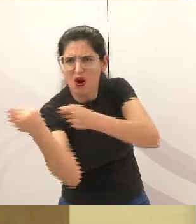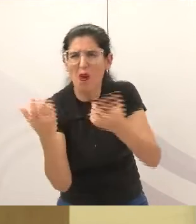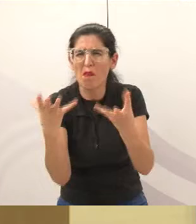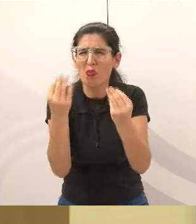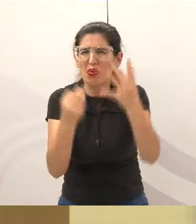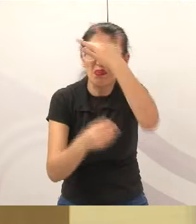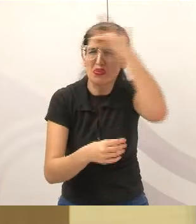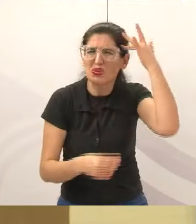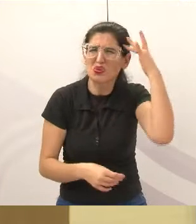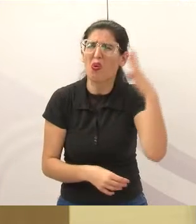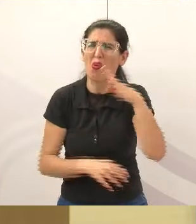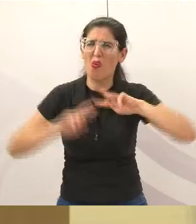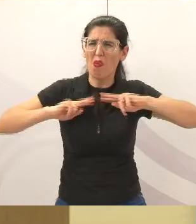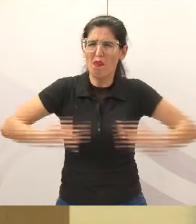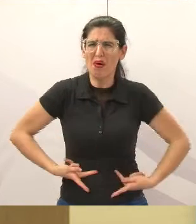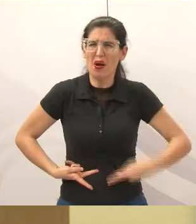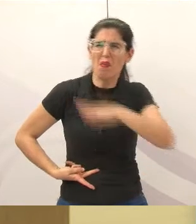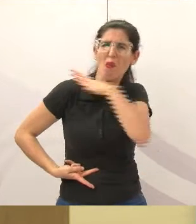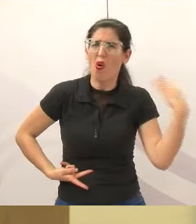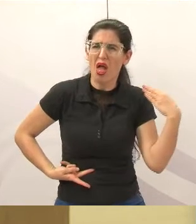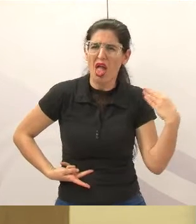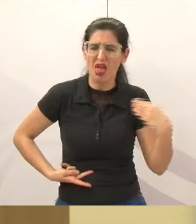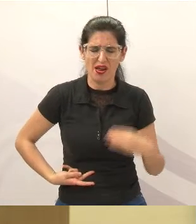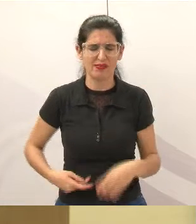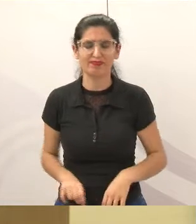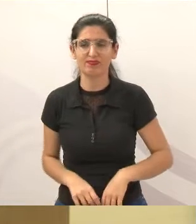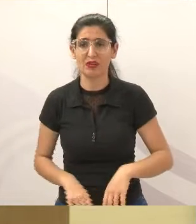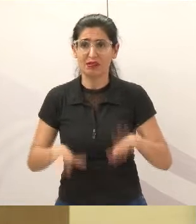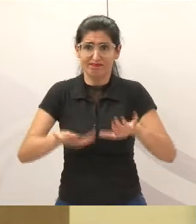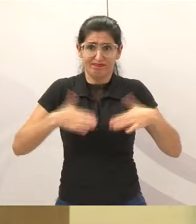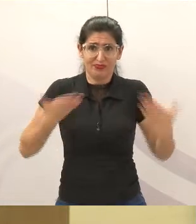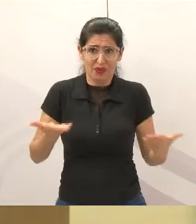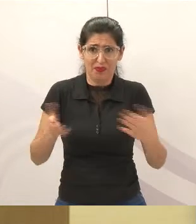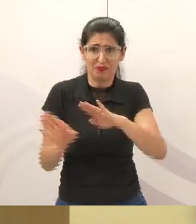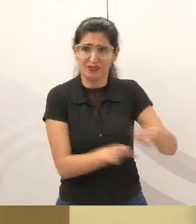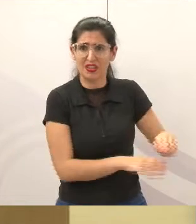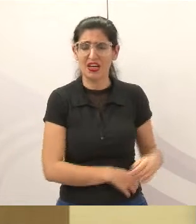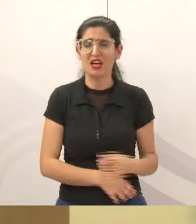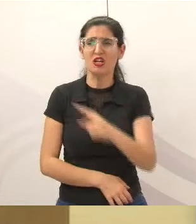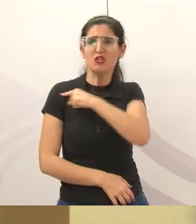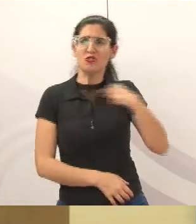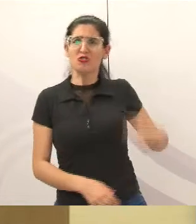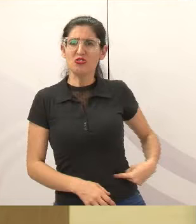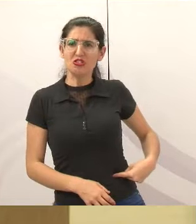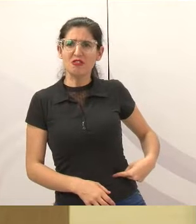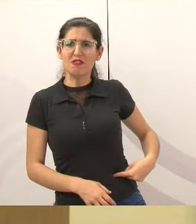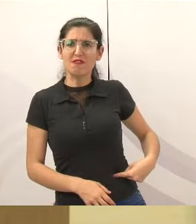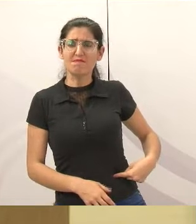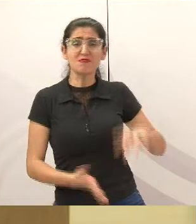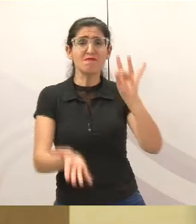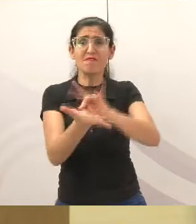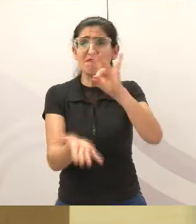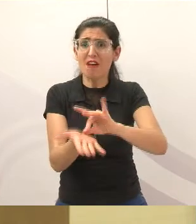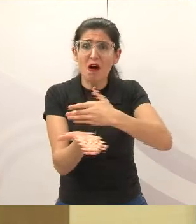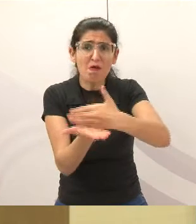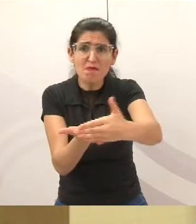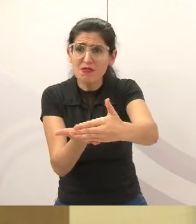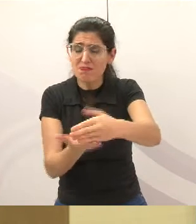séria. Se veio da China ou não, nós estamos numa guerra em combate ao coronavírus. E é